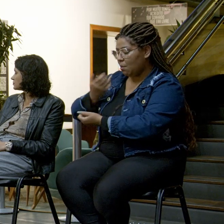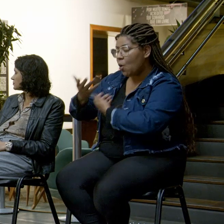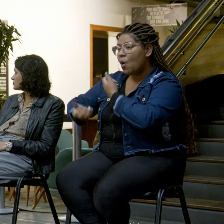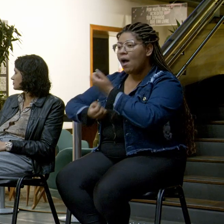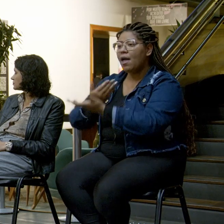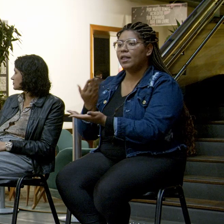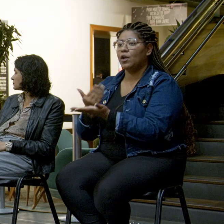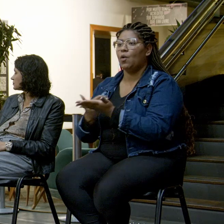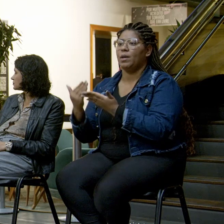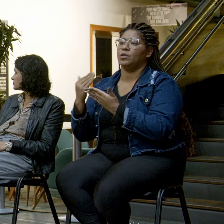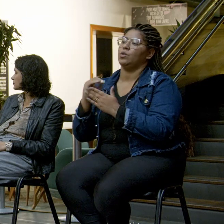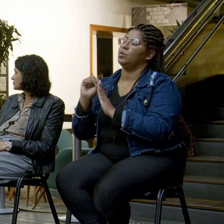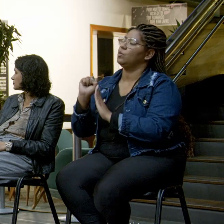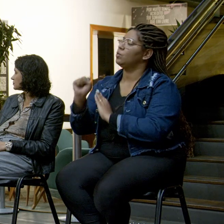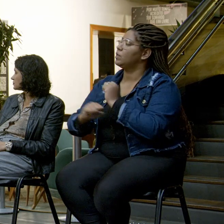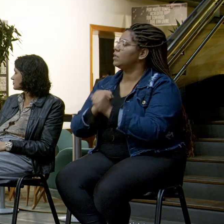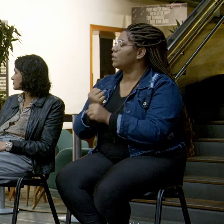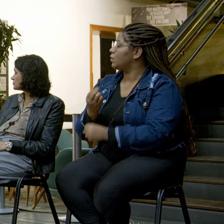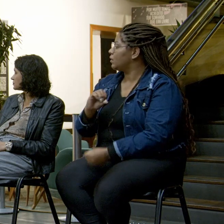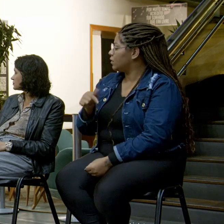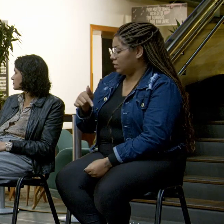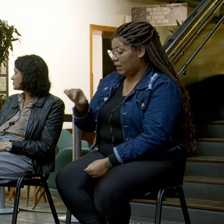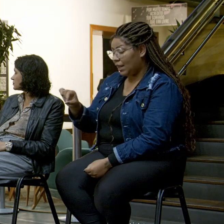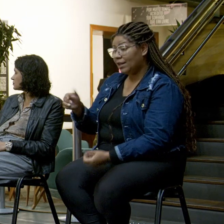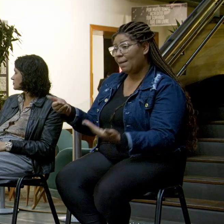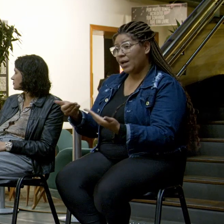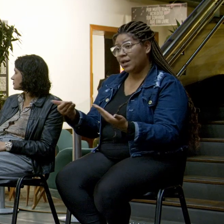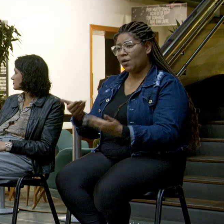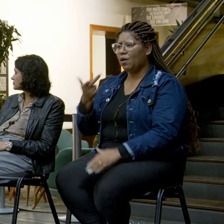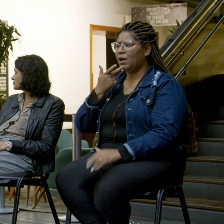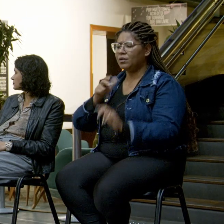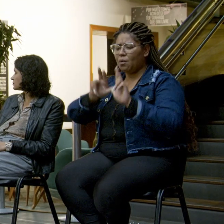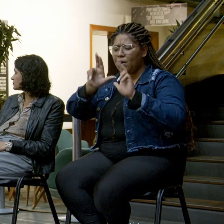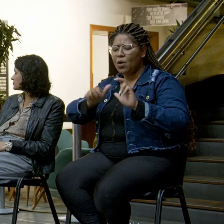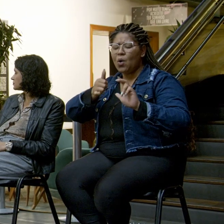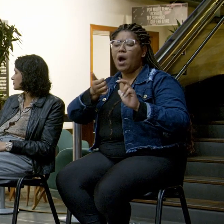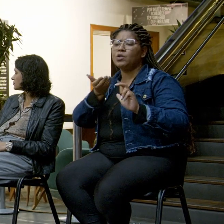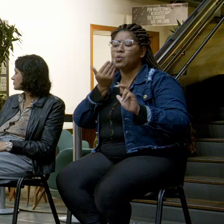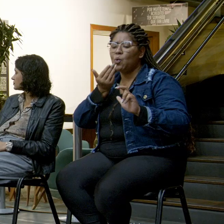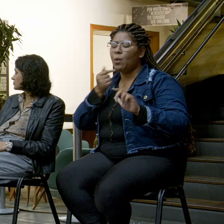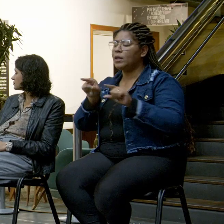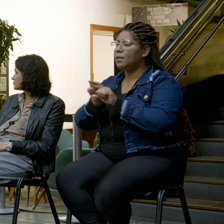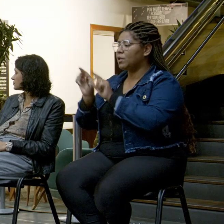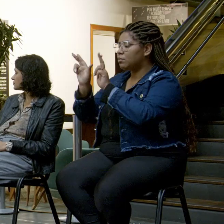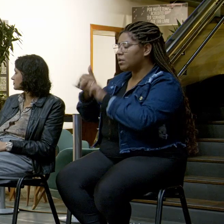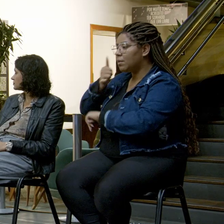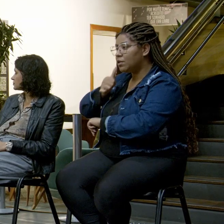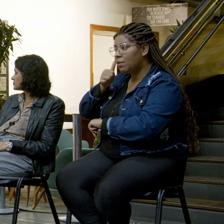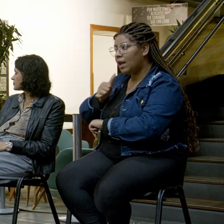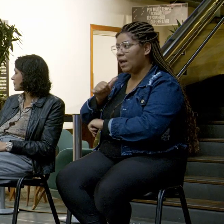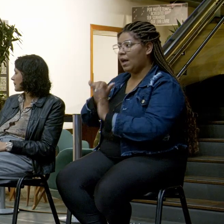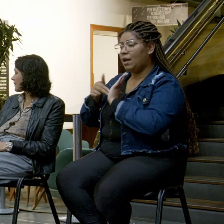a partir dos anos 60. Talvez, ao tratar do alimento, do cotidiano da mulher, temas que, segundo